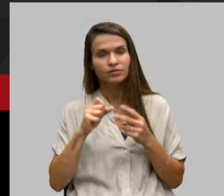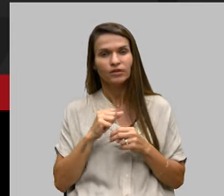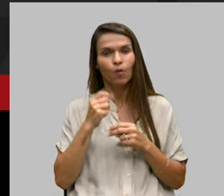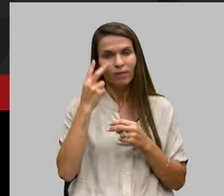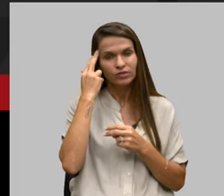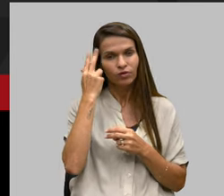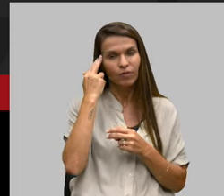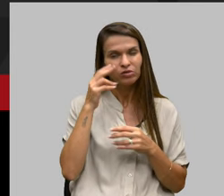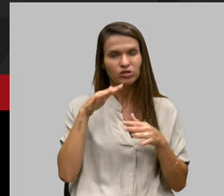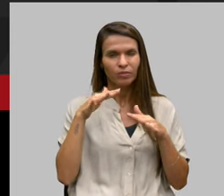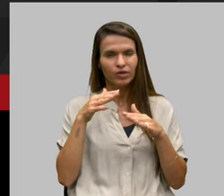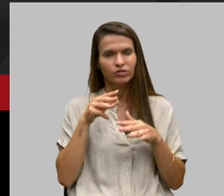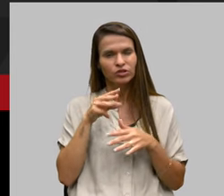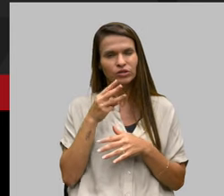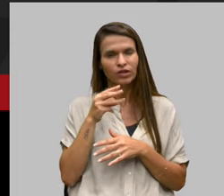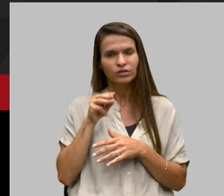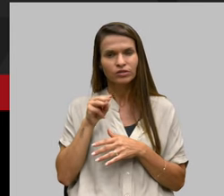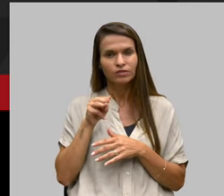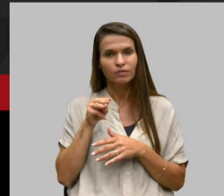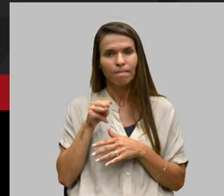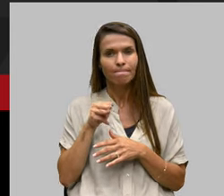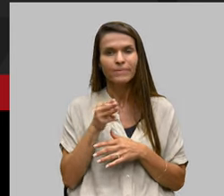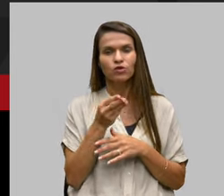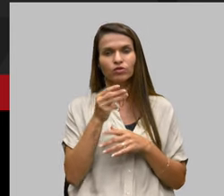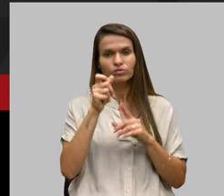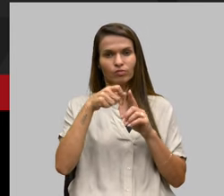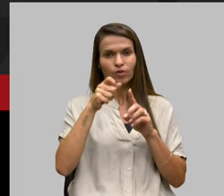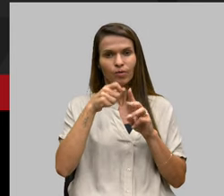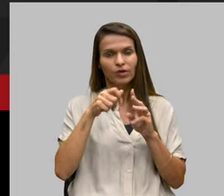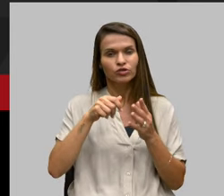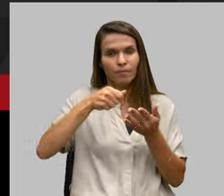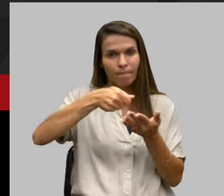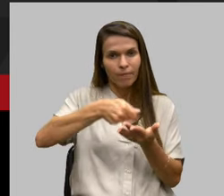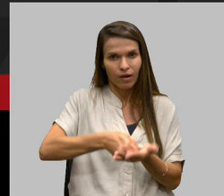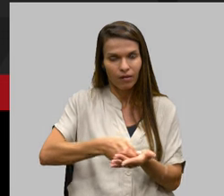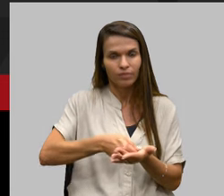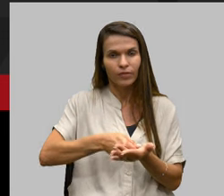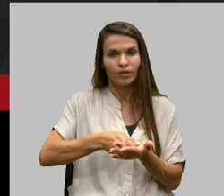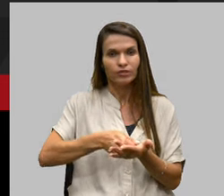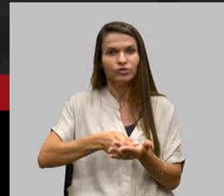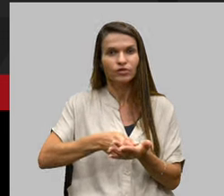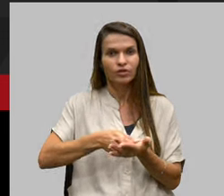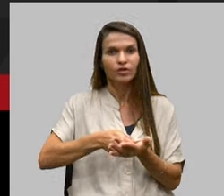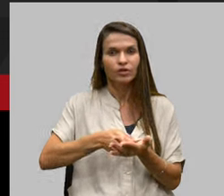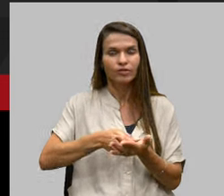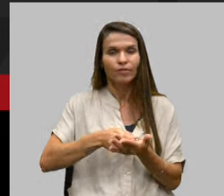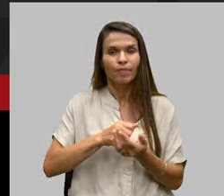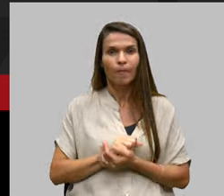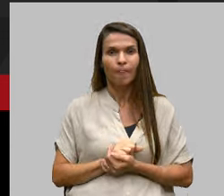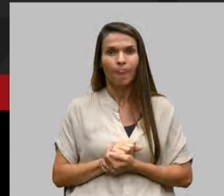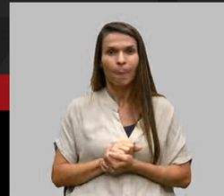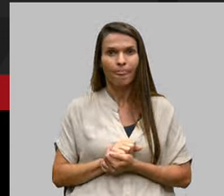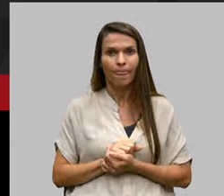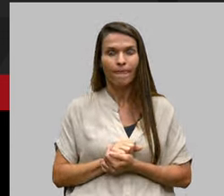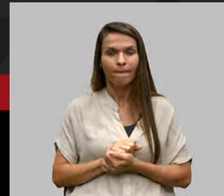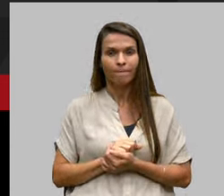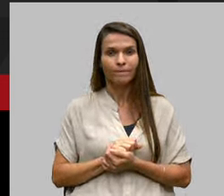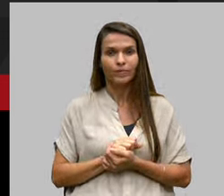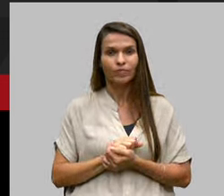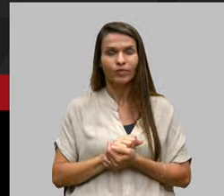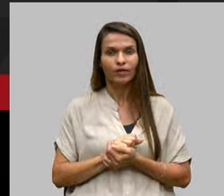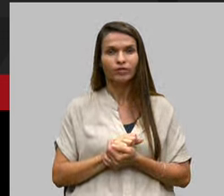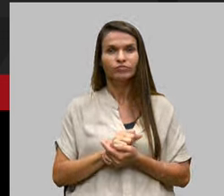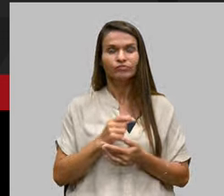aproximadamente 3 milhões por mês de pagamento desse desse déficit atuarial eh e o ente federativo nos